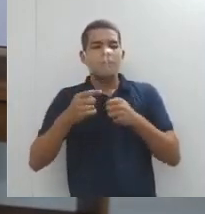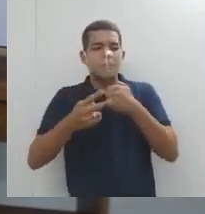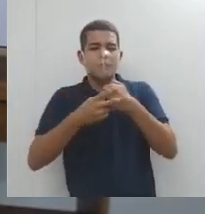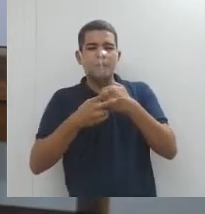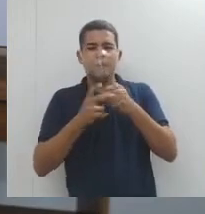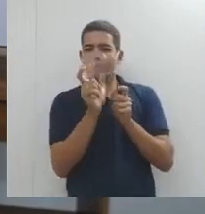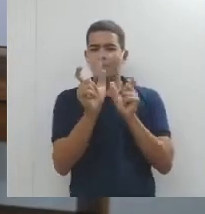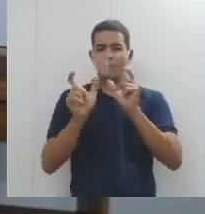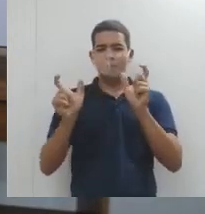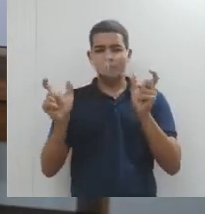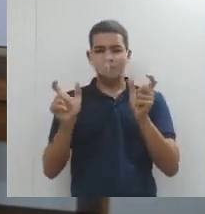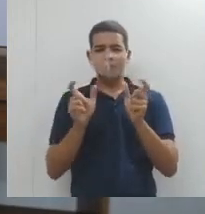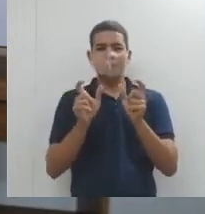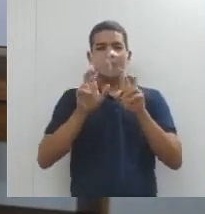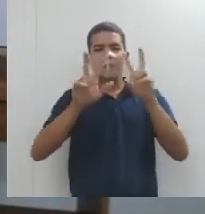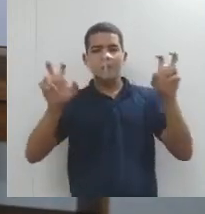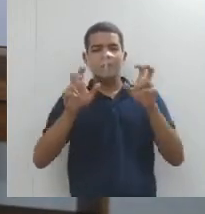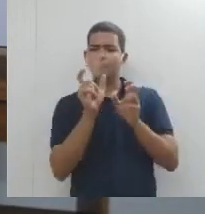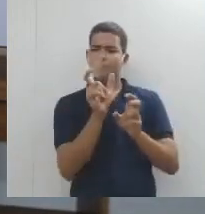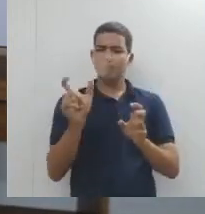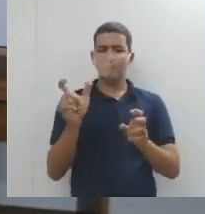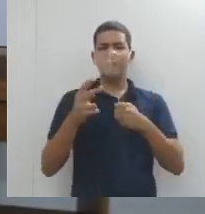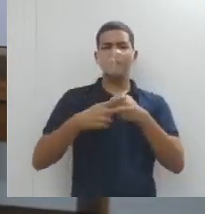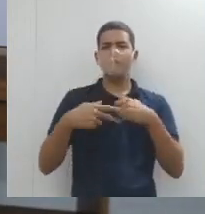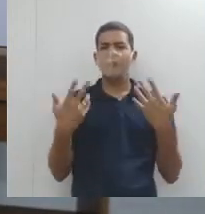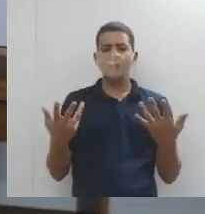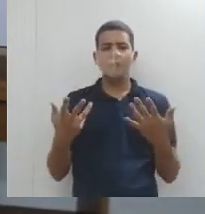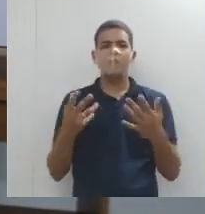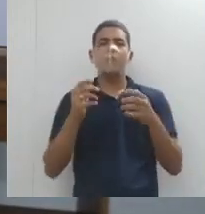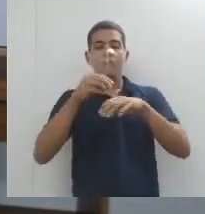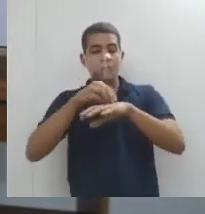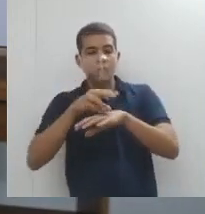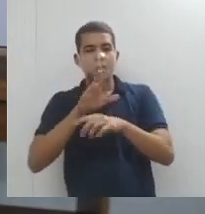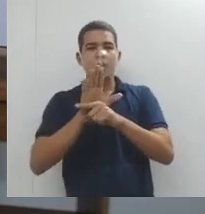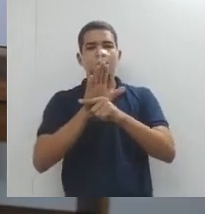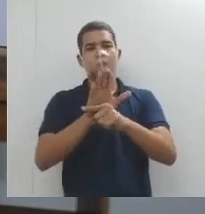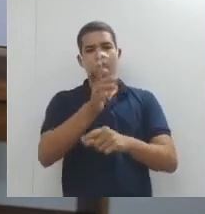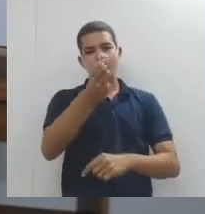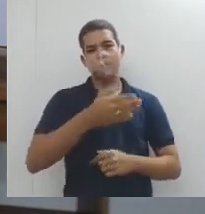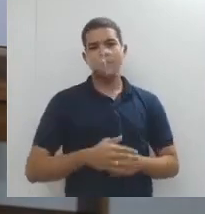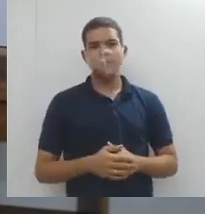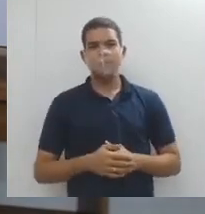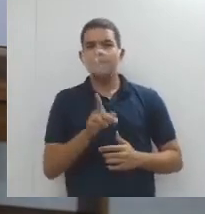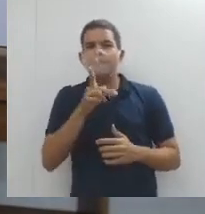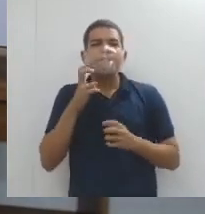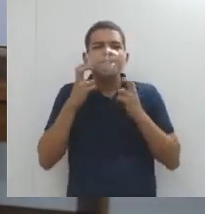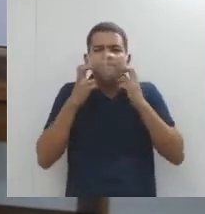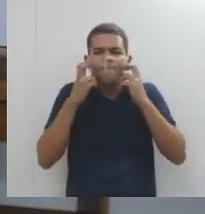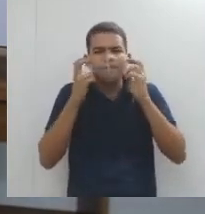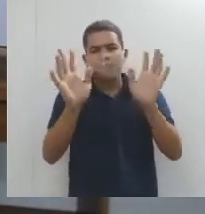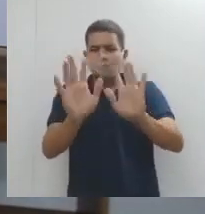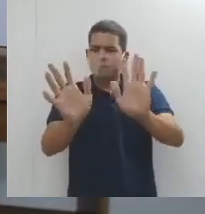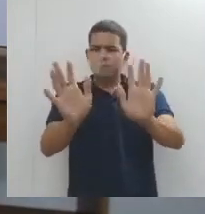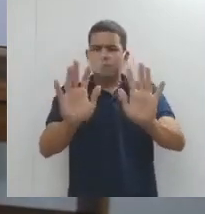outras palavras dentro de uma frase, dentro de um texto, perceber quais delas são verbos, tá certo? Não se sinta envergonhado se